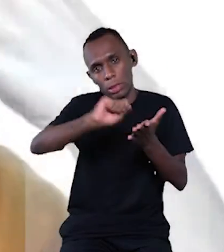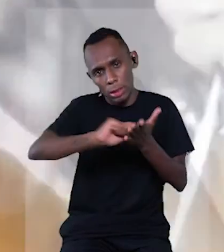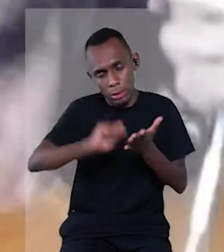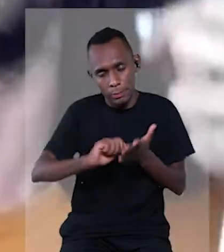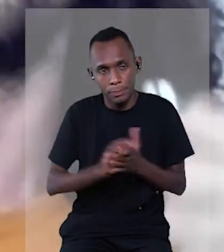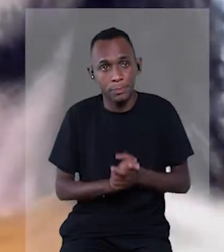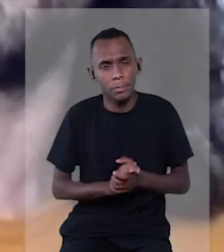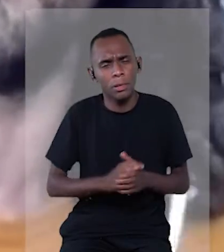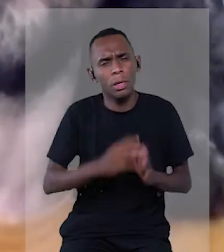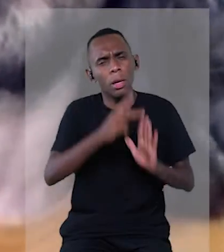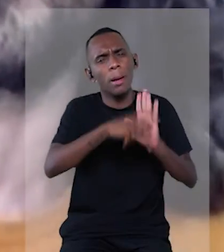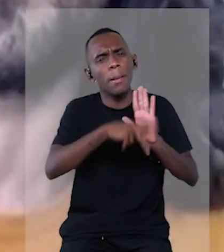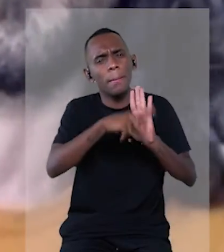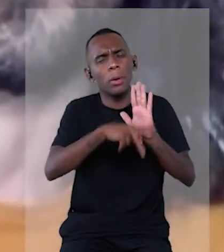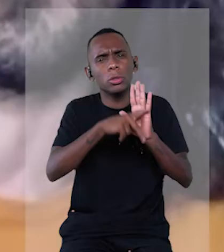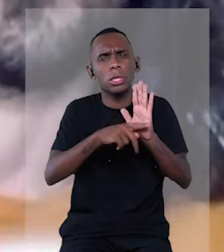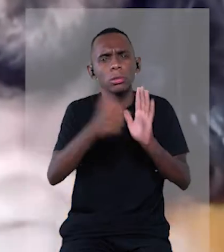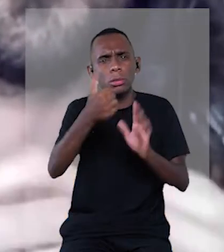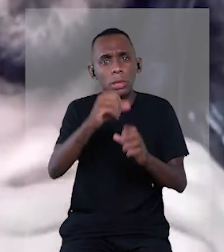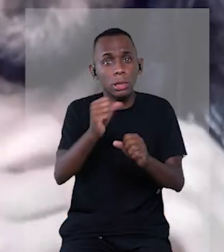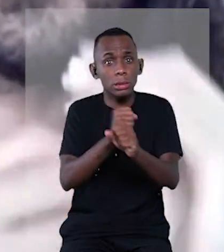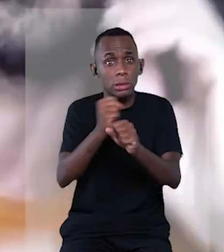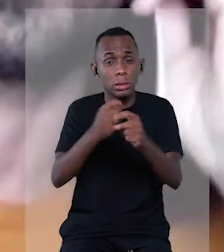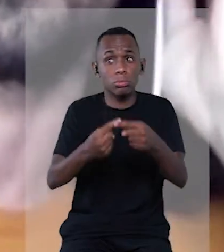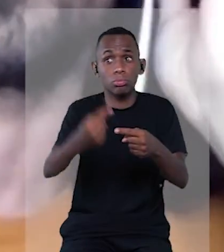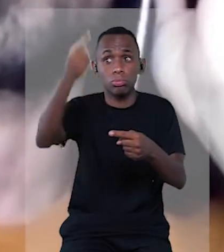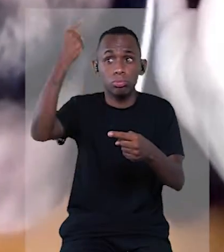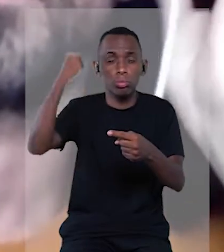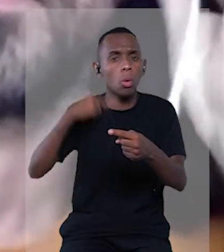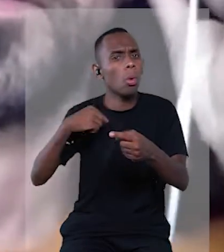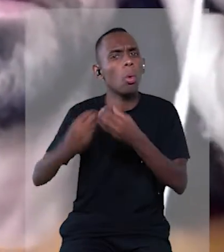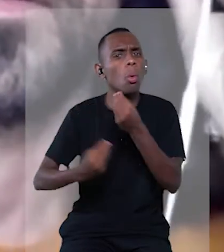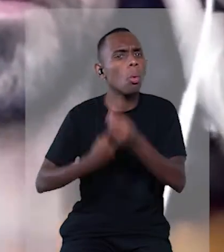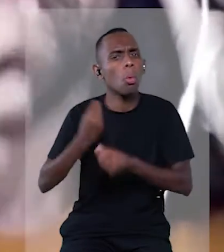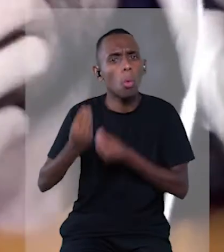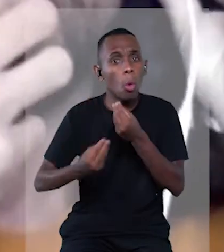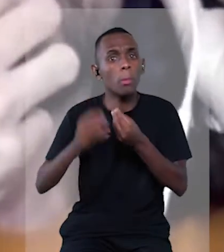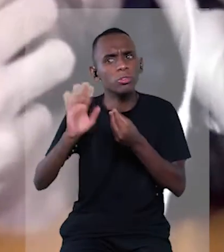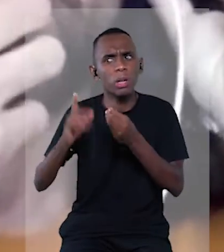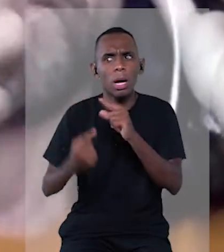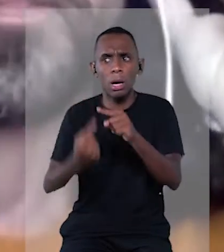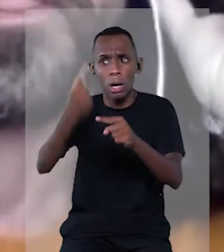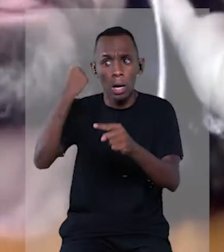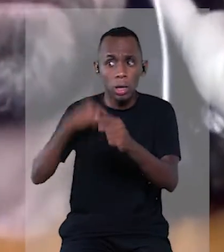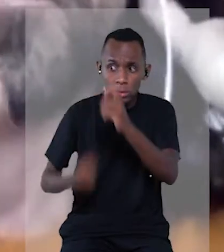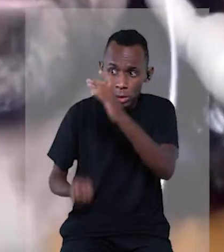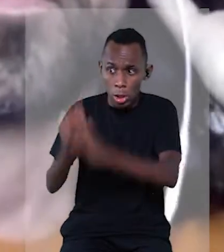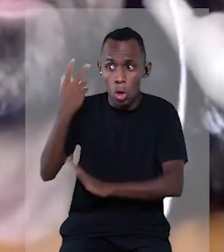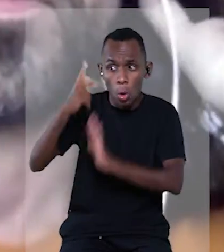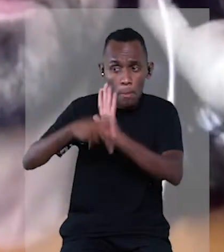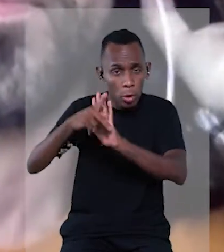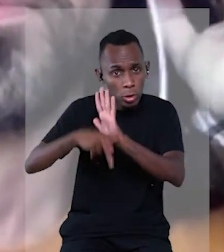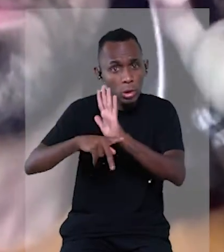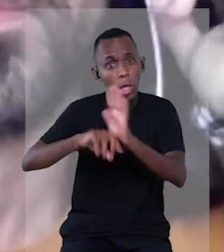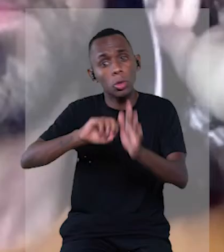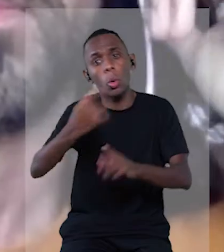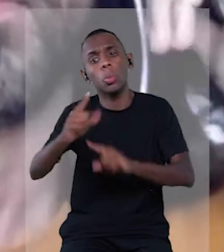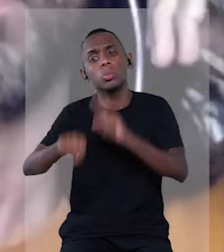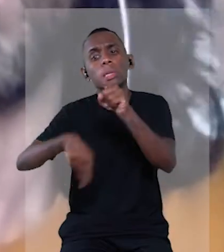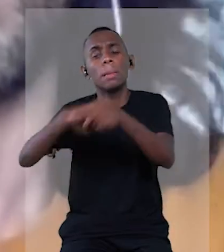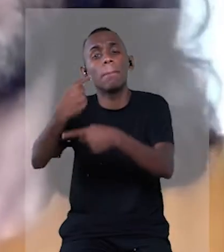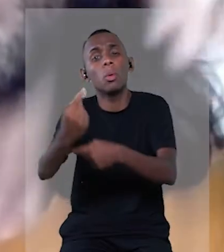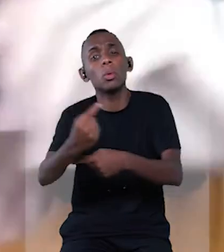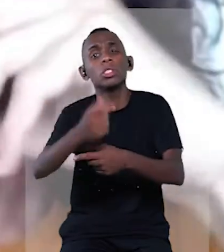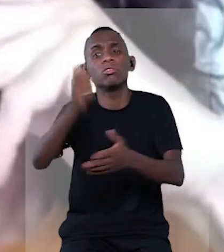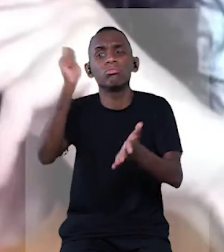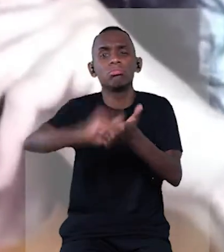Você fala que esse projeto começa lá há 10 anos, né? Mas ele já nasceu como projeto, vou começar a registrar esses